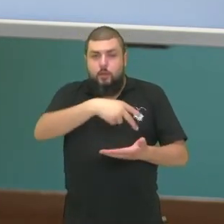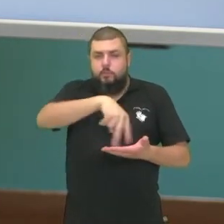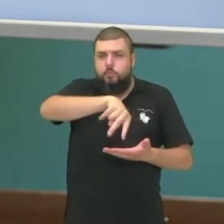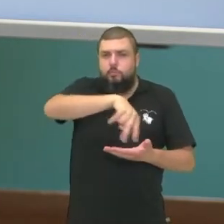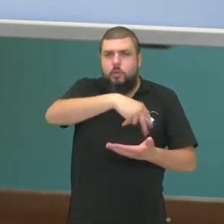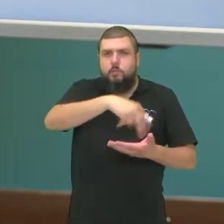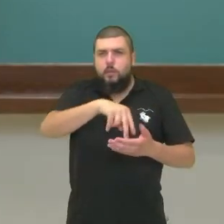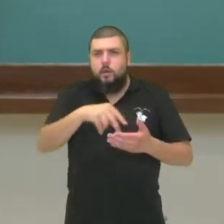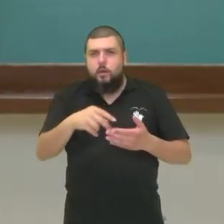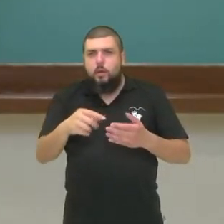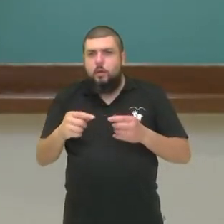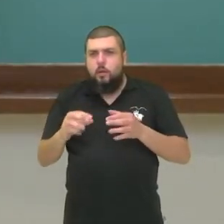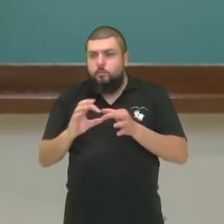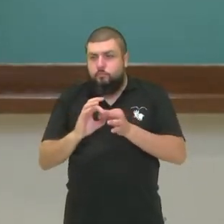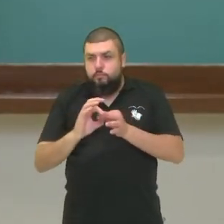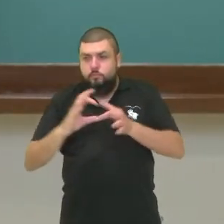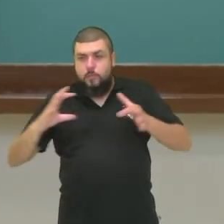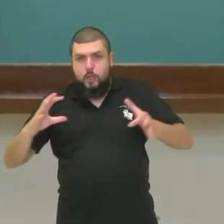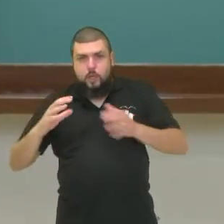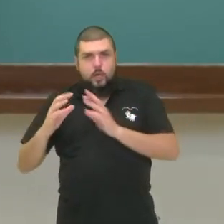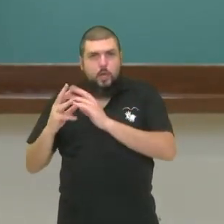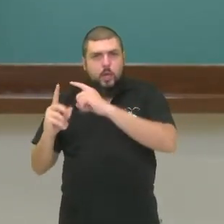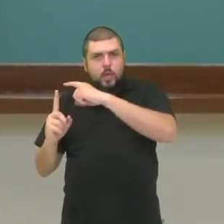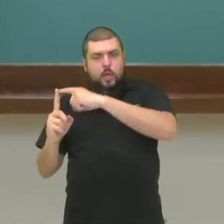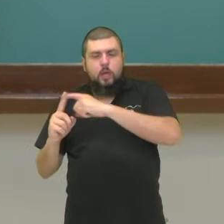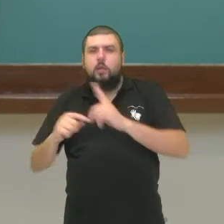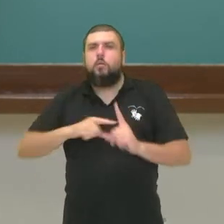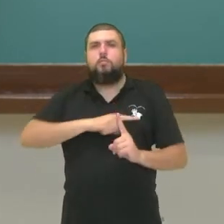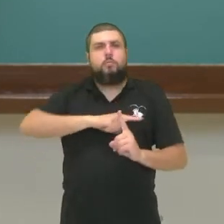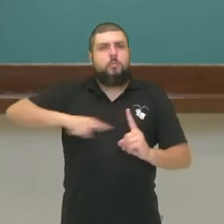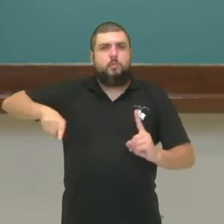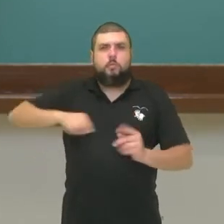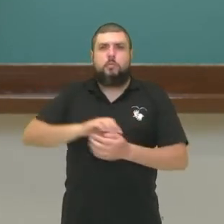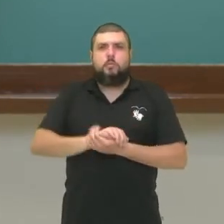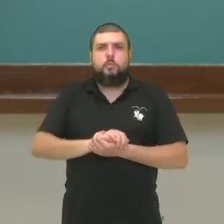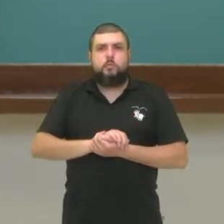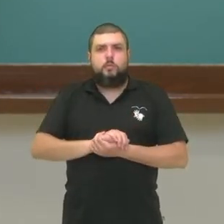era proibida. Por quê? No Império Romano,